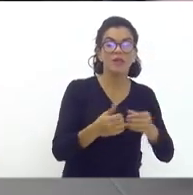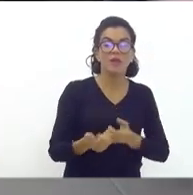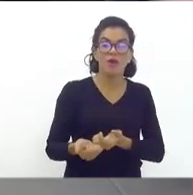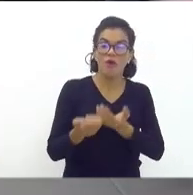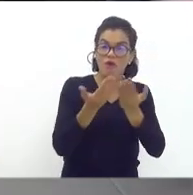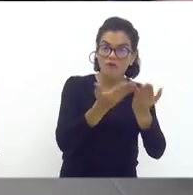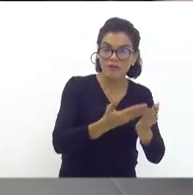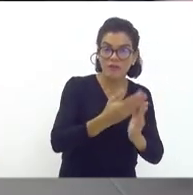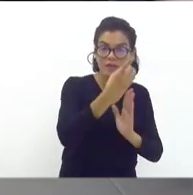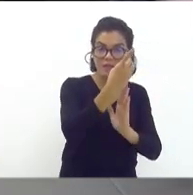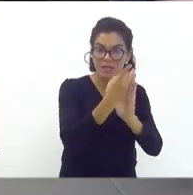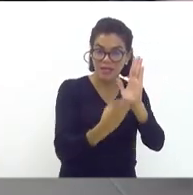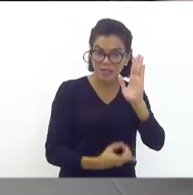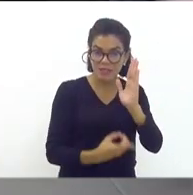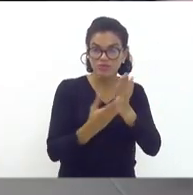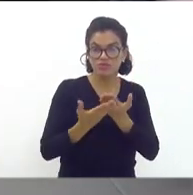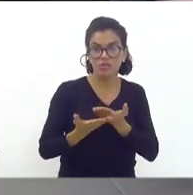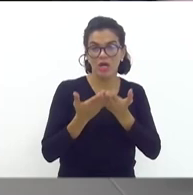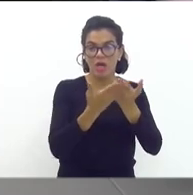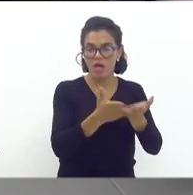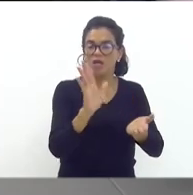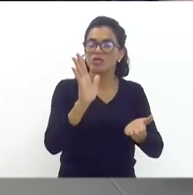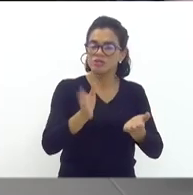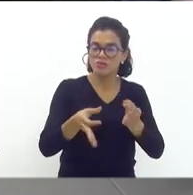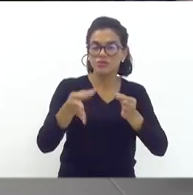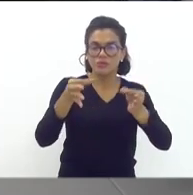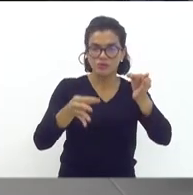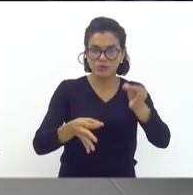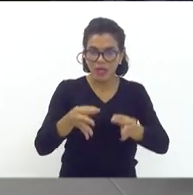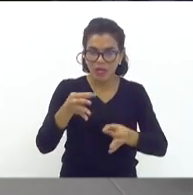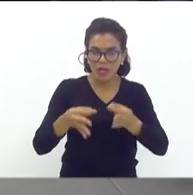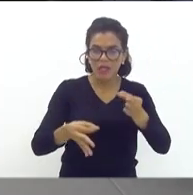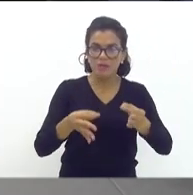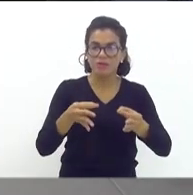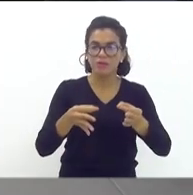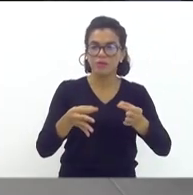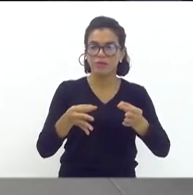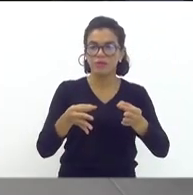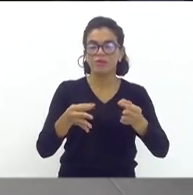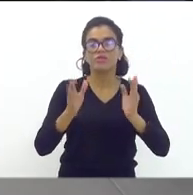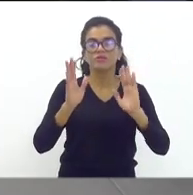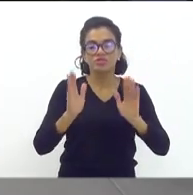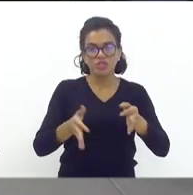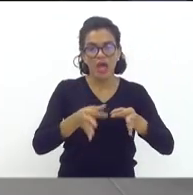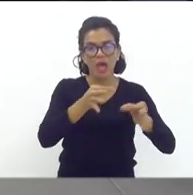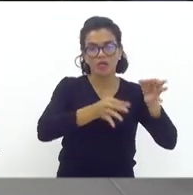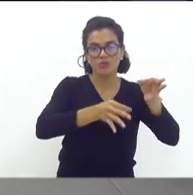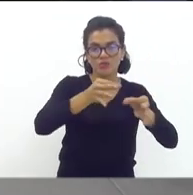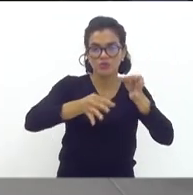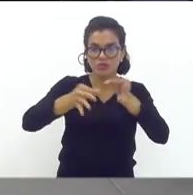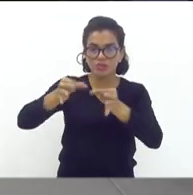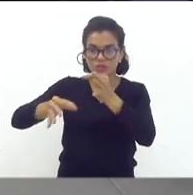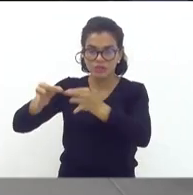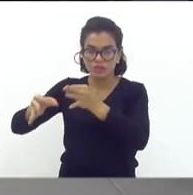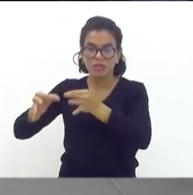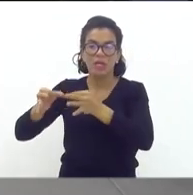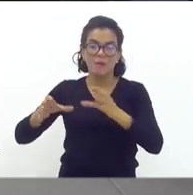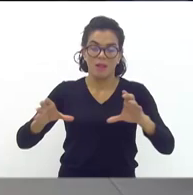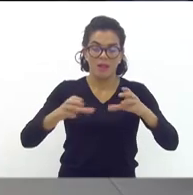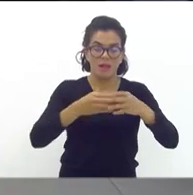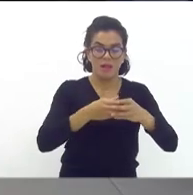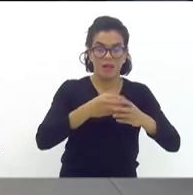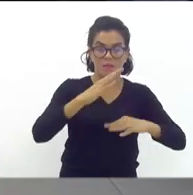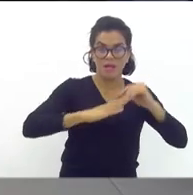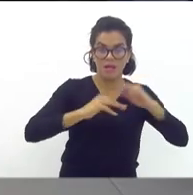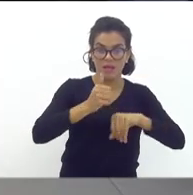embargos de declaração esses embargos já foram julgados e já transmitou pela nossa Câmara técnica